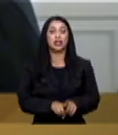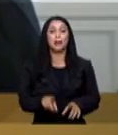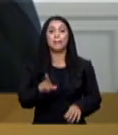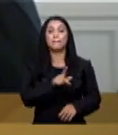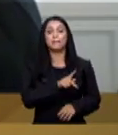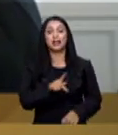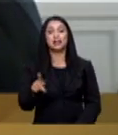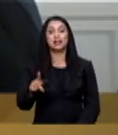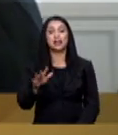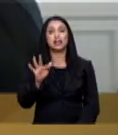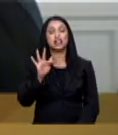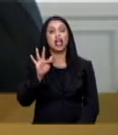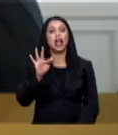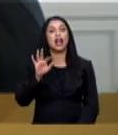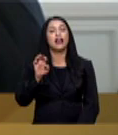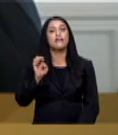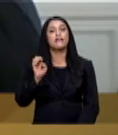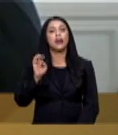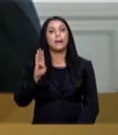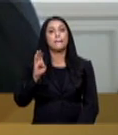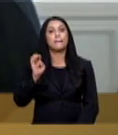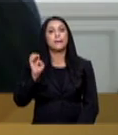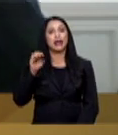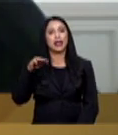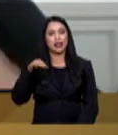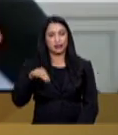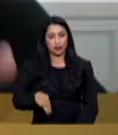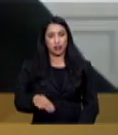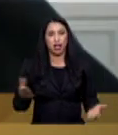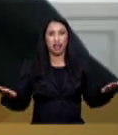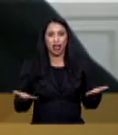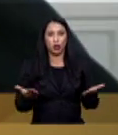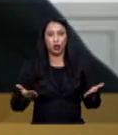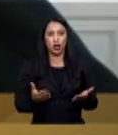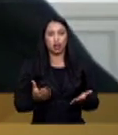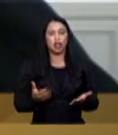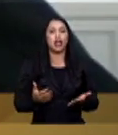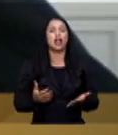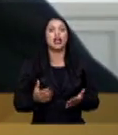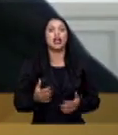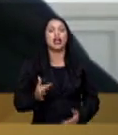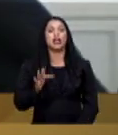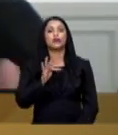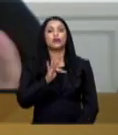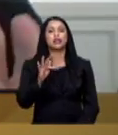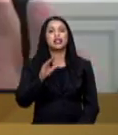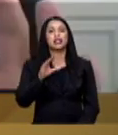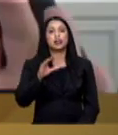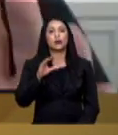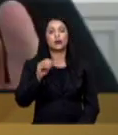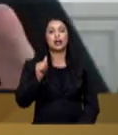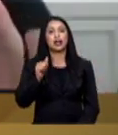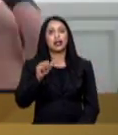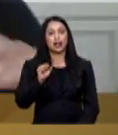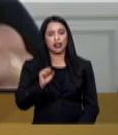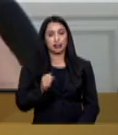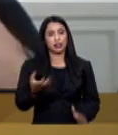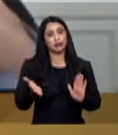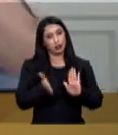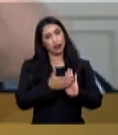da FEBEM, atualmente a Fundação Casa. E é exatamente essa questão aqui tratada nos autos.